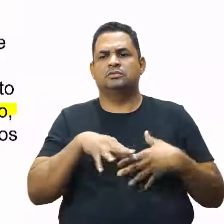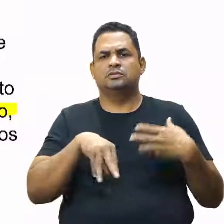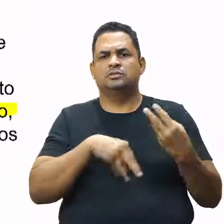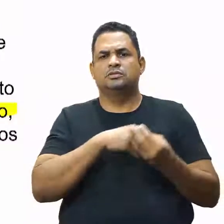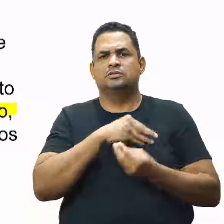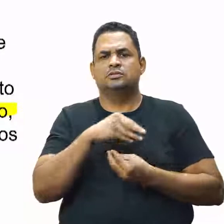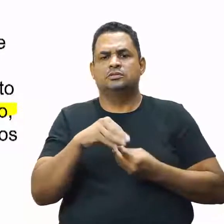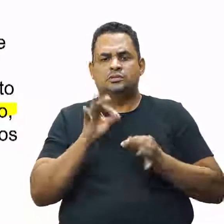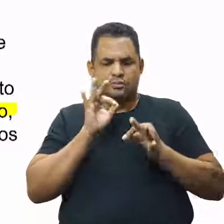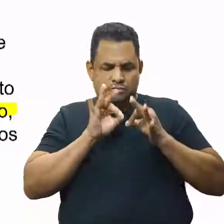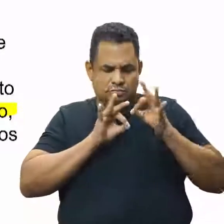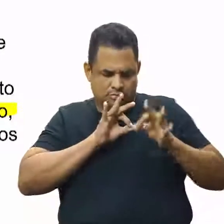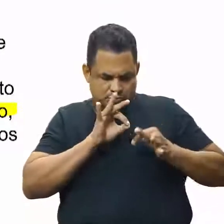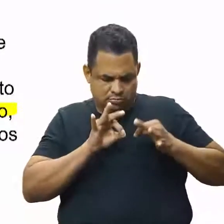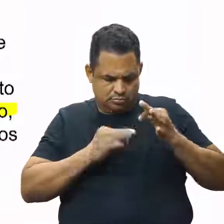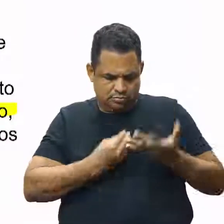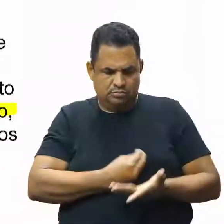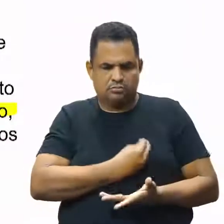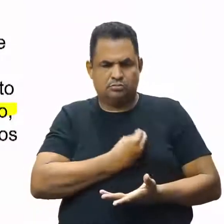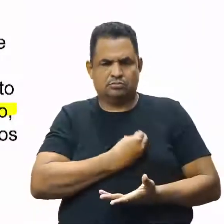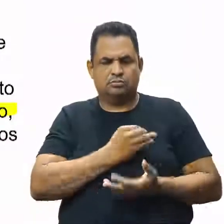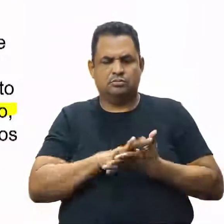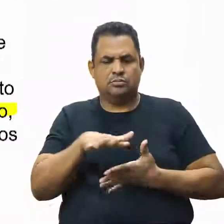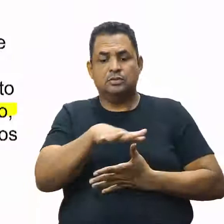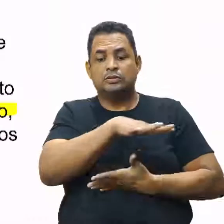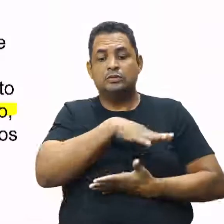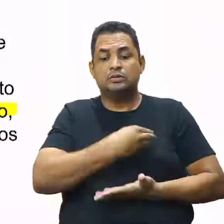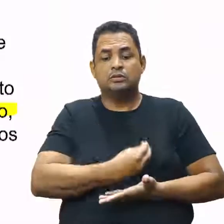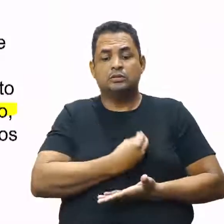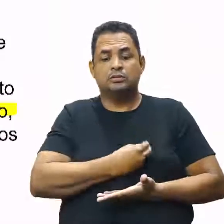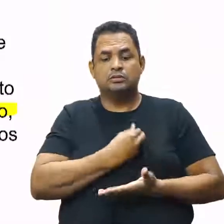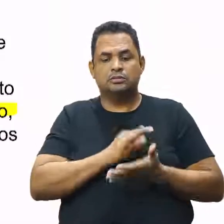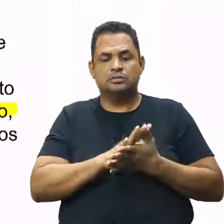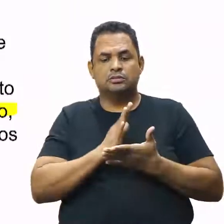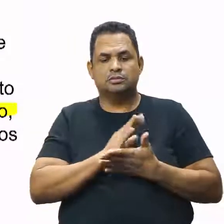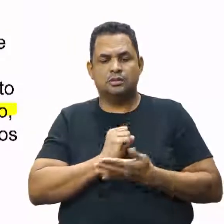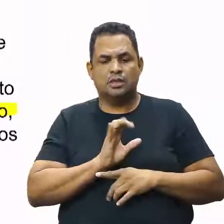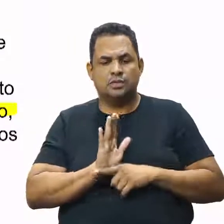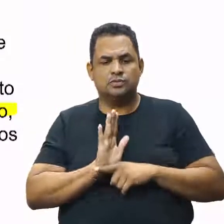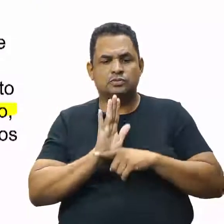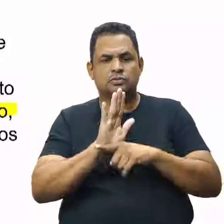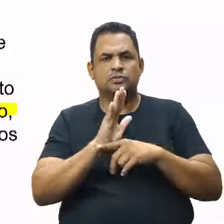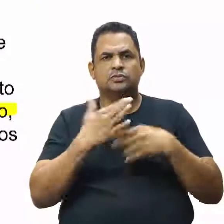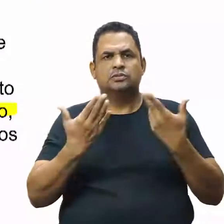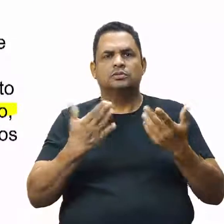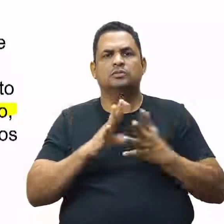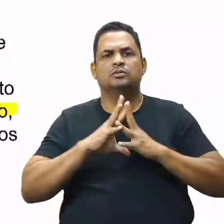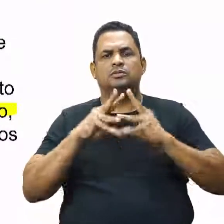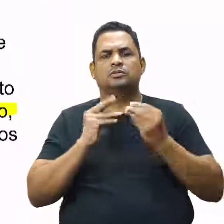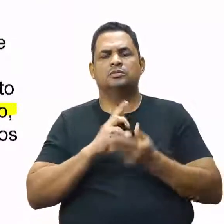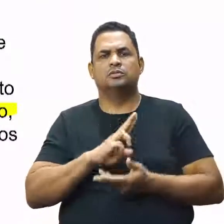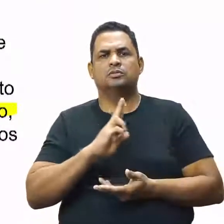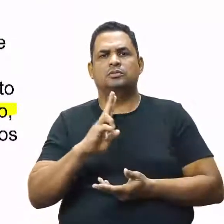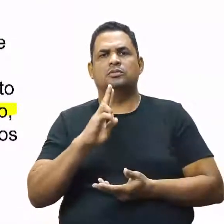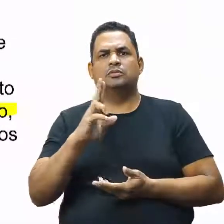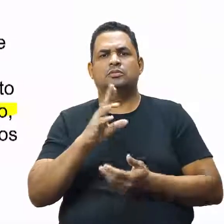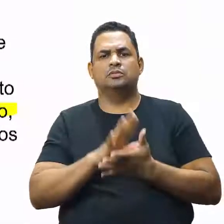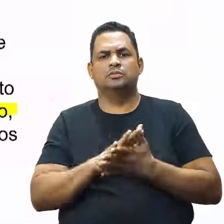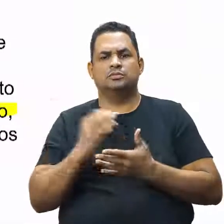os micro-organismos que estão naquele ambiente, que favorecem, né, todo o processo